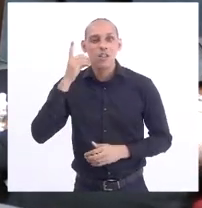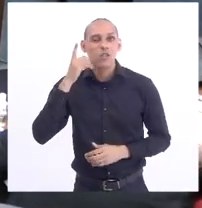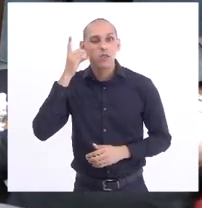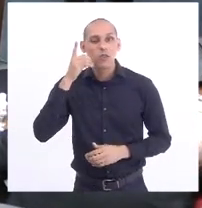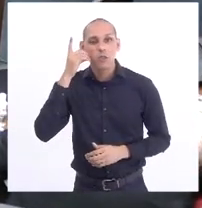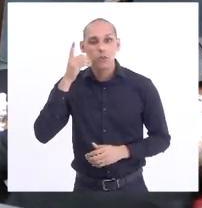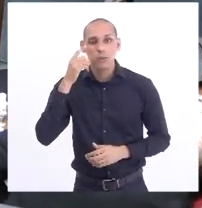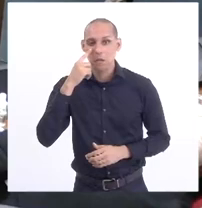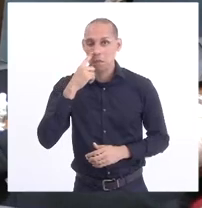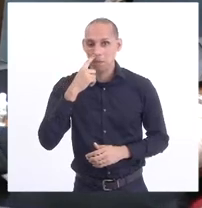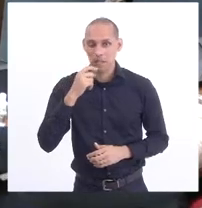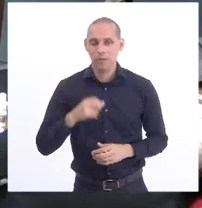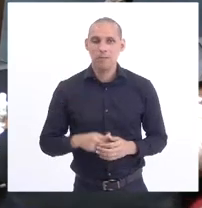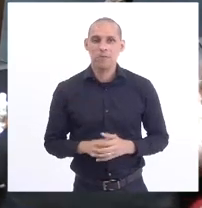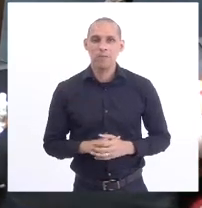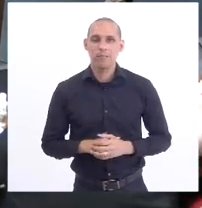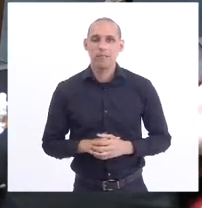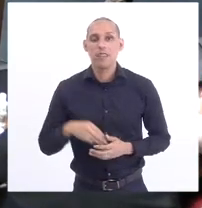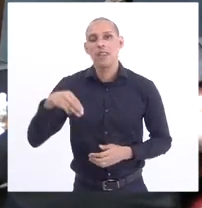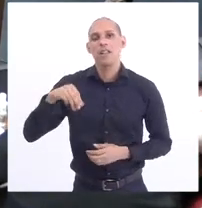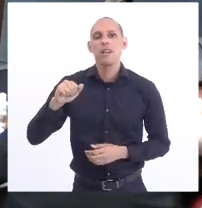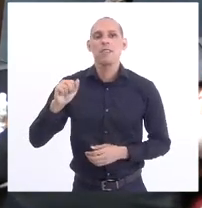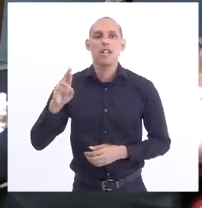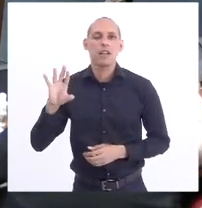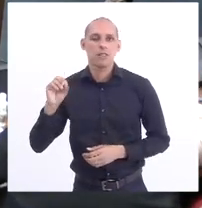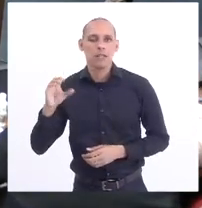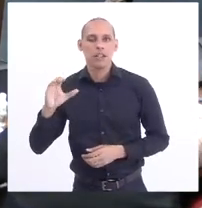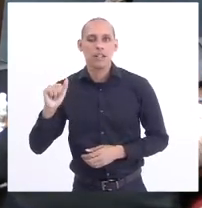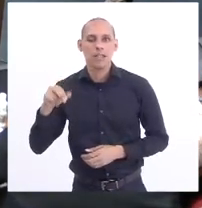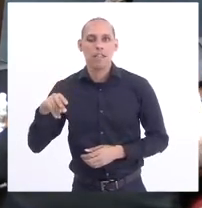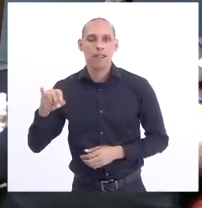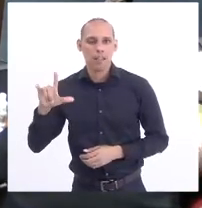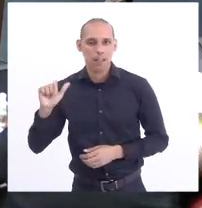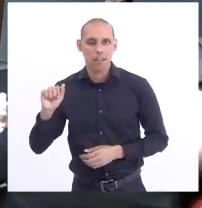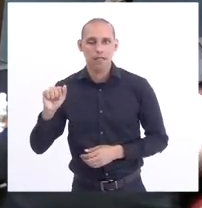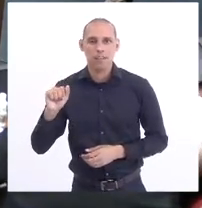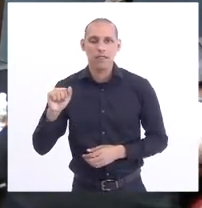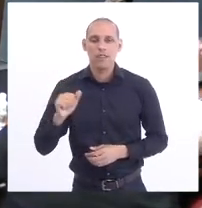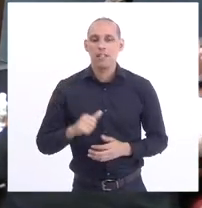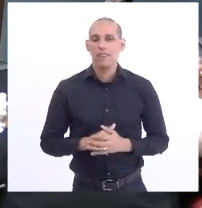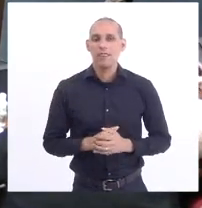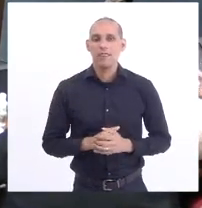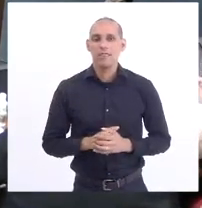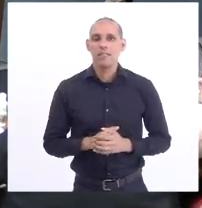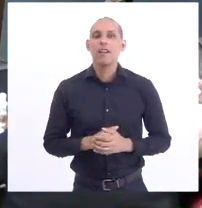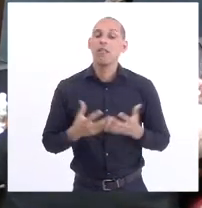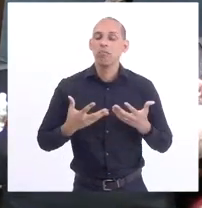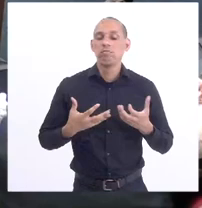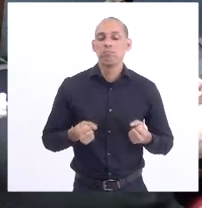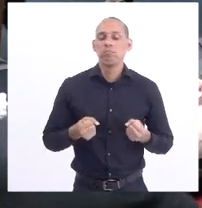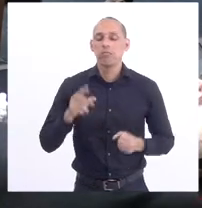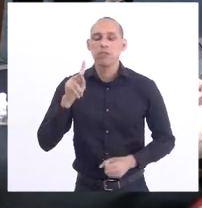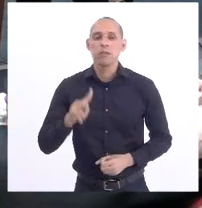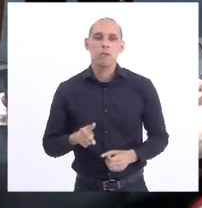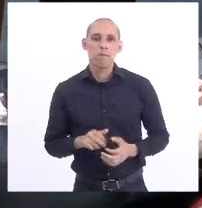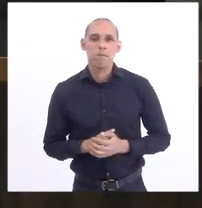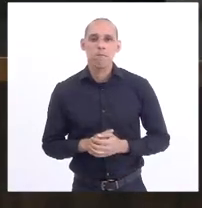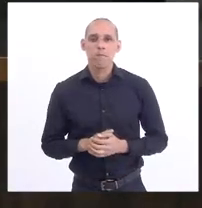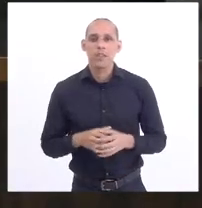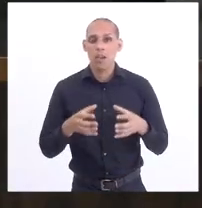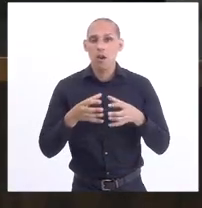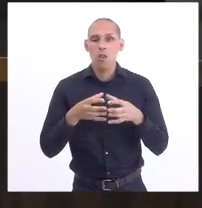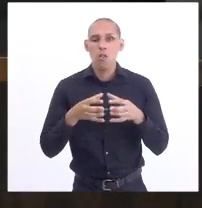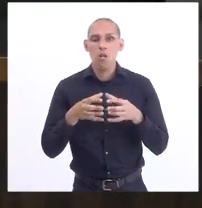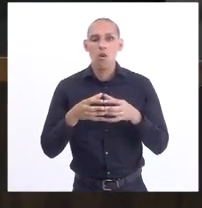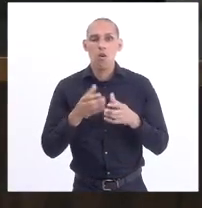Deputado Márcio Canella. Malhapão. Favorável, presidente. Pela Comissão